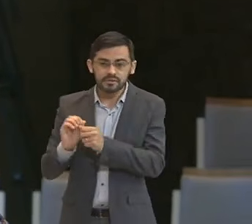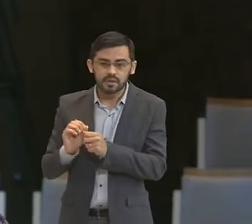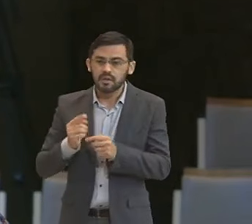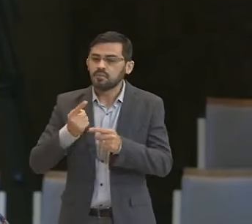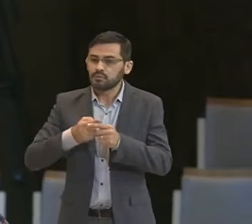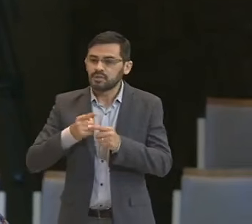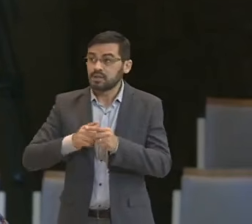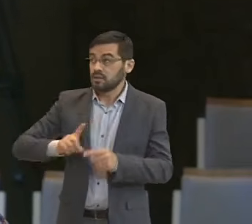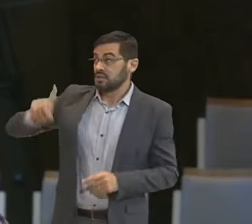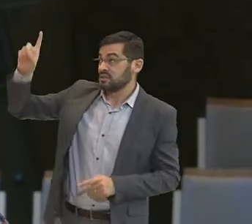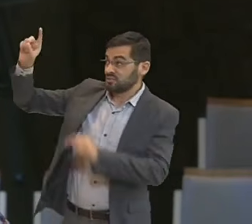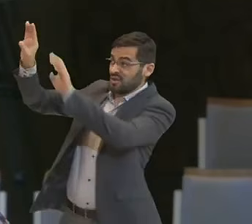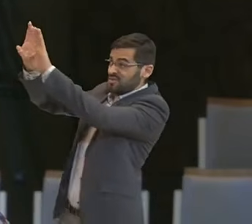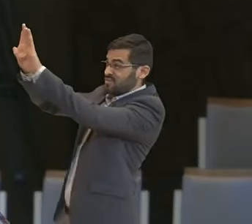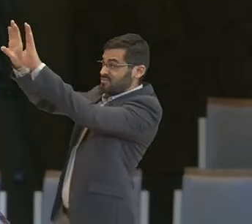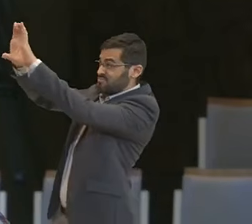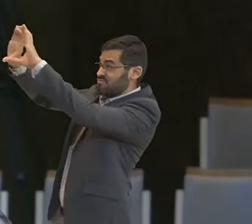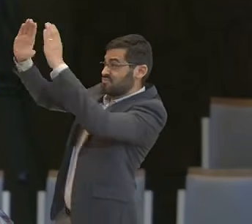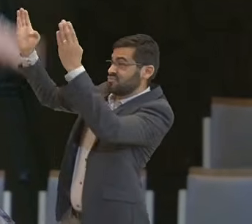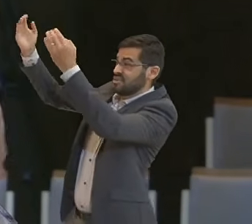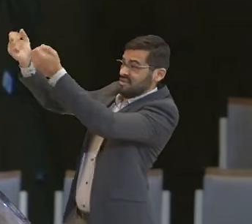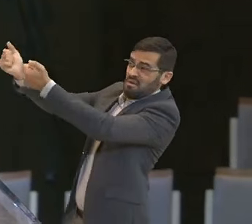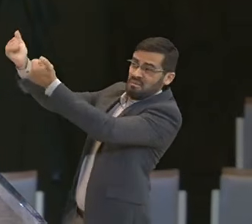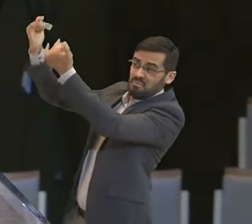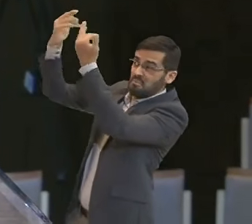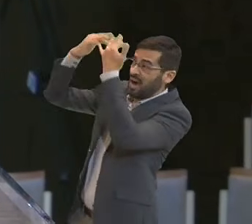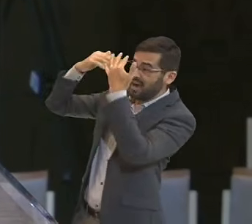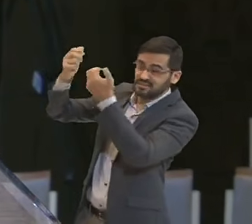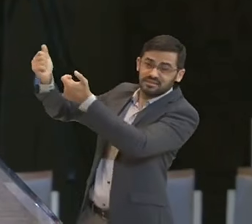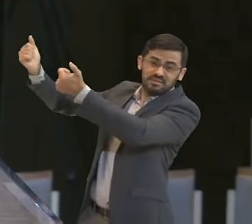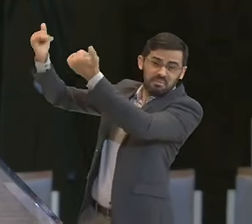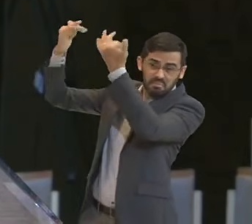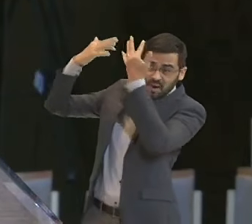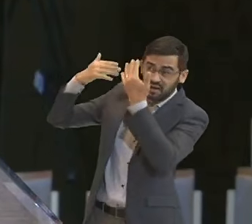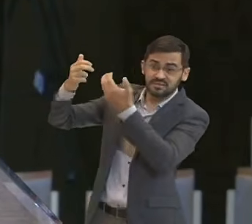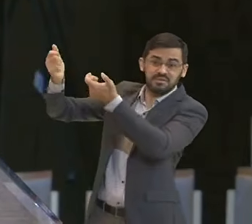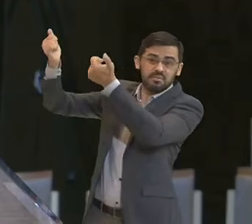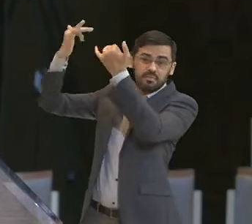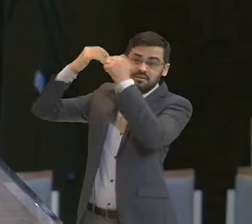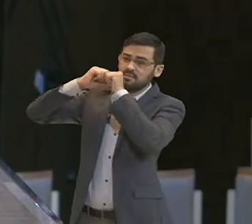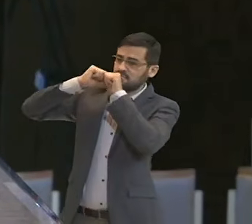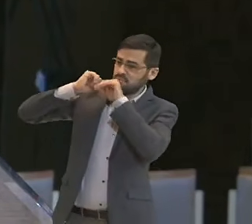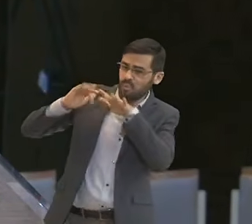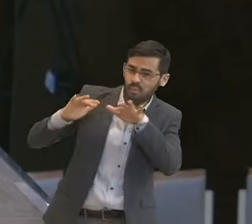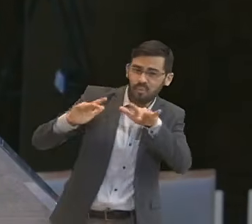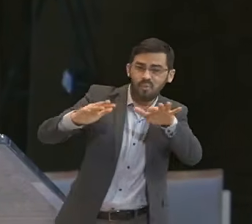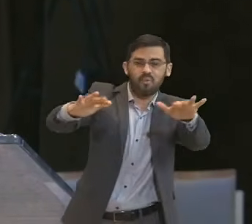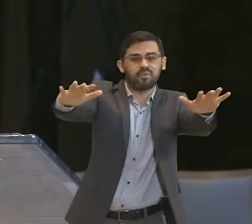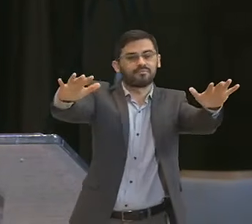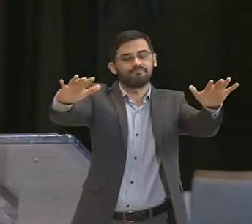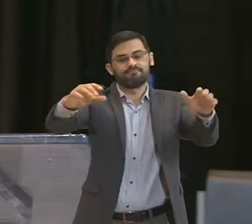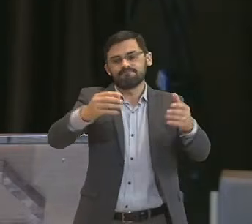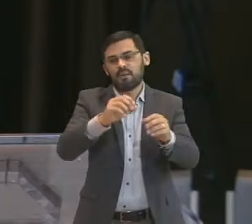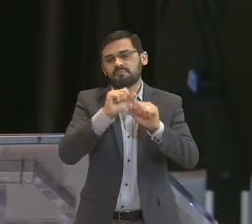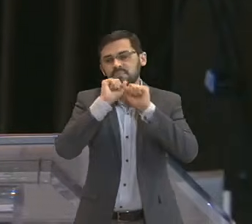porque ali Deus vai abrir as janelas do céu e derramar mais, e o rio vai ser profundo.